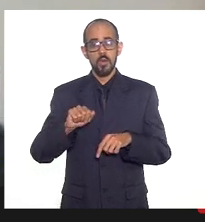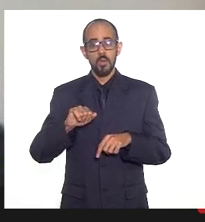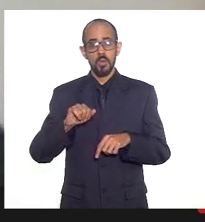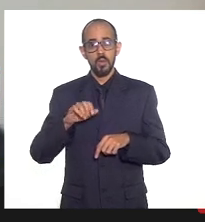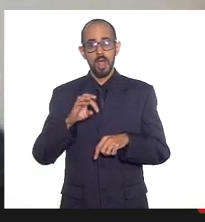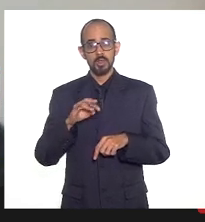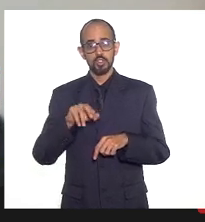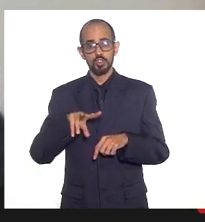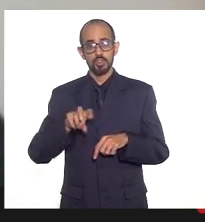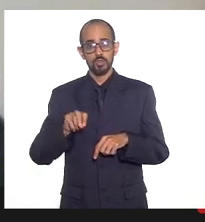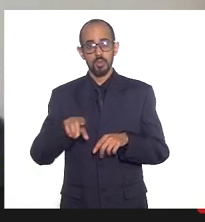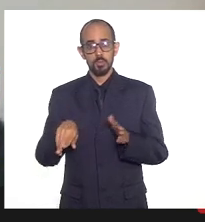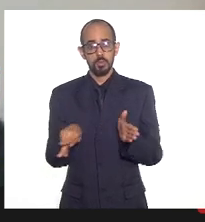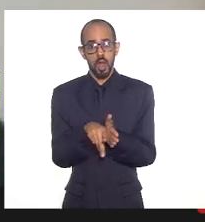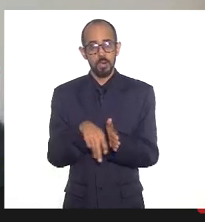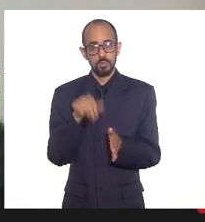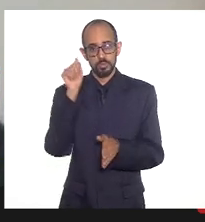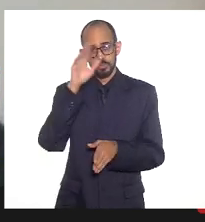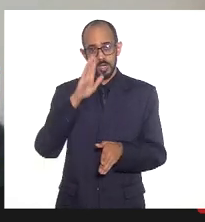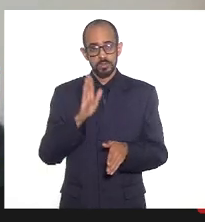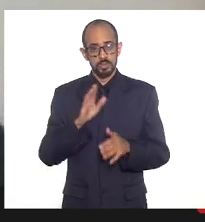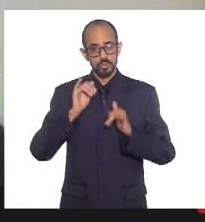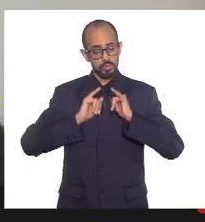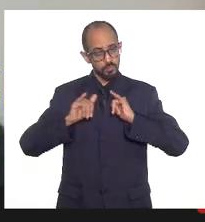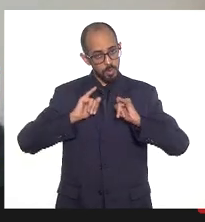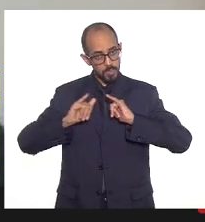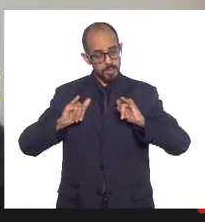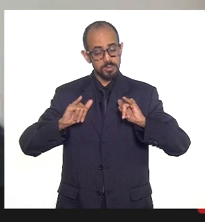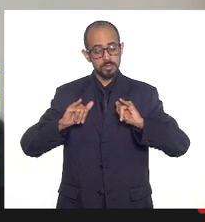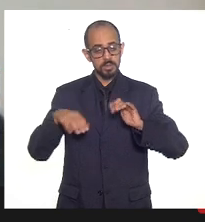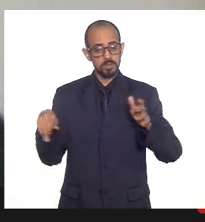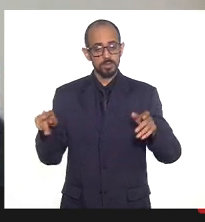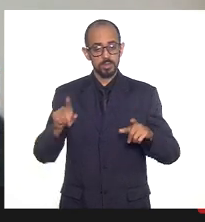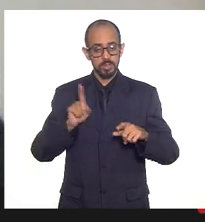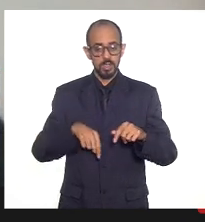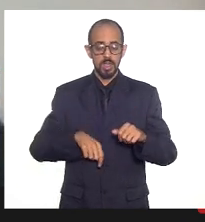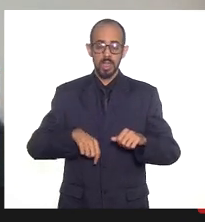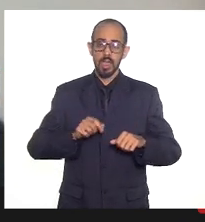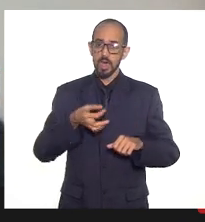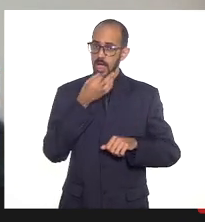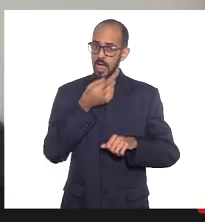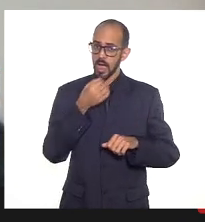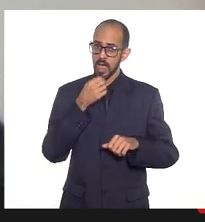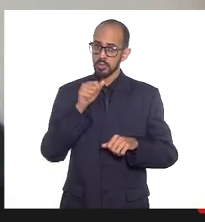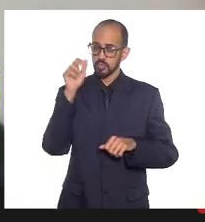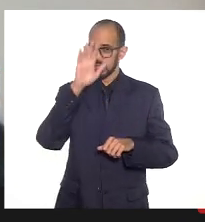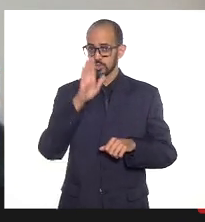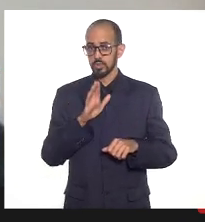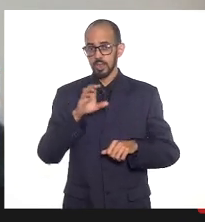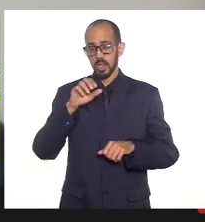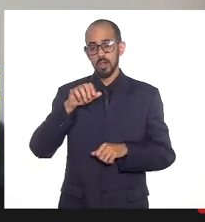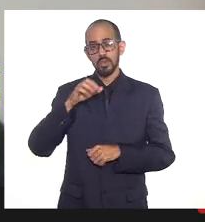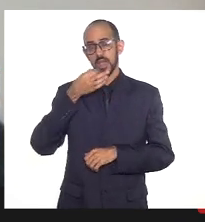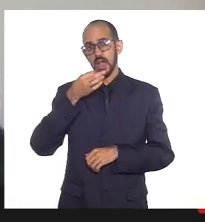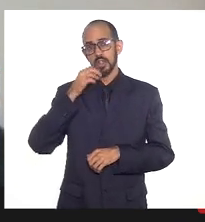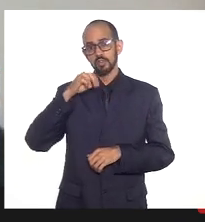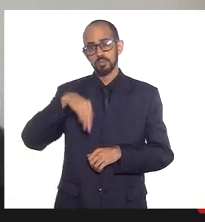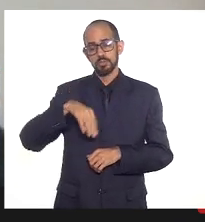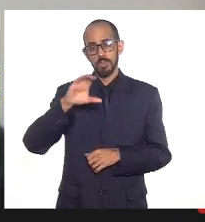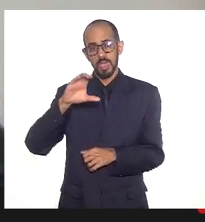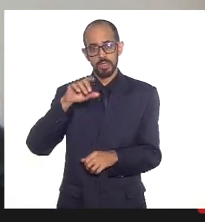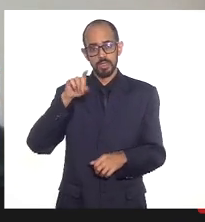culturais, patrimônios da informação e do entretenimento brasileiro, que são veículos como a Rádio Nacional e a Rádio MEC, são dois veículos históricos aqui